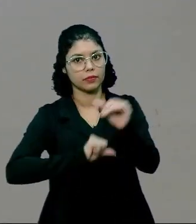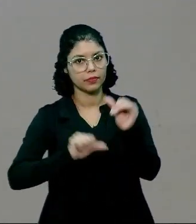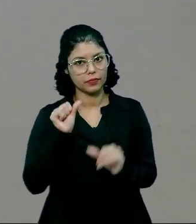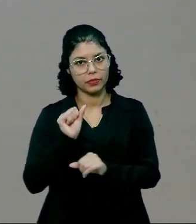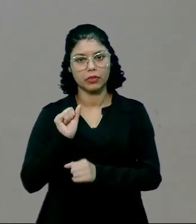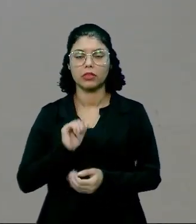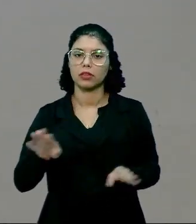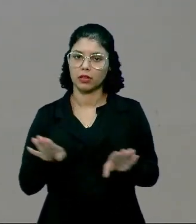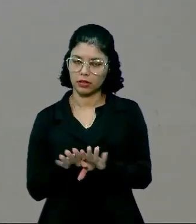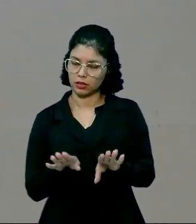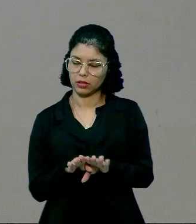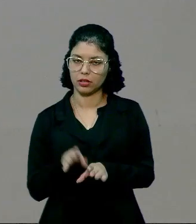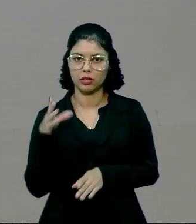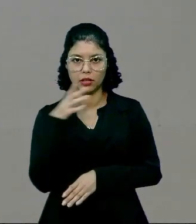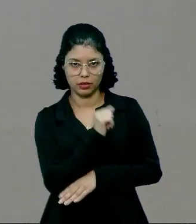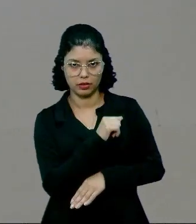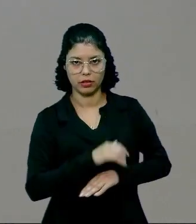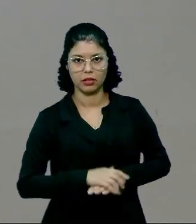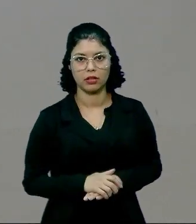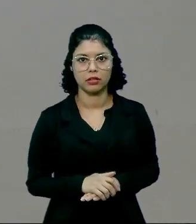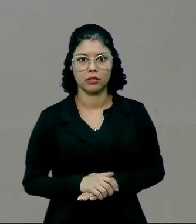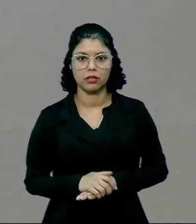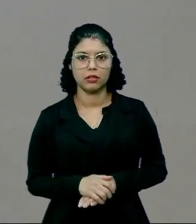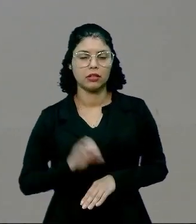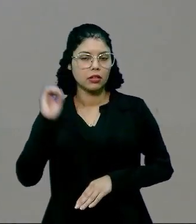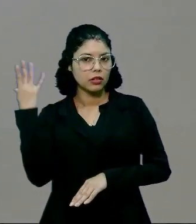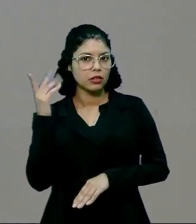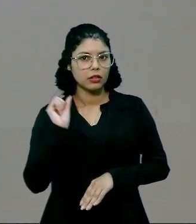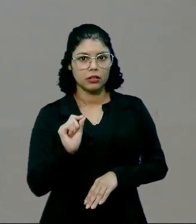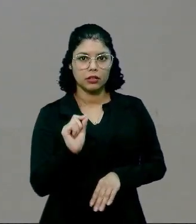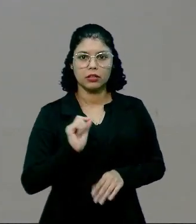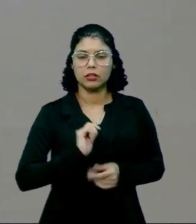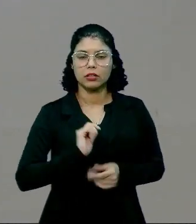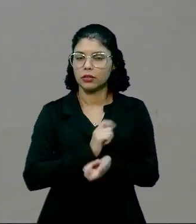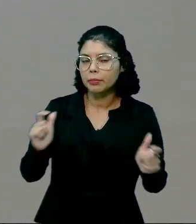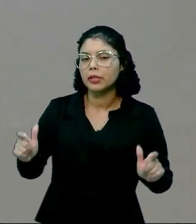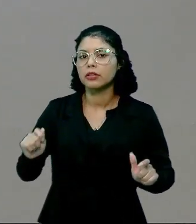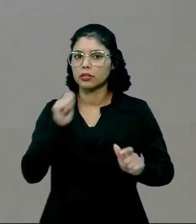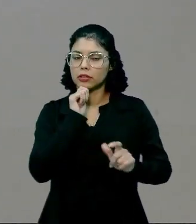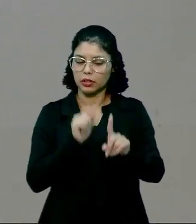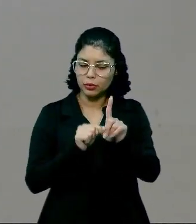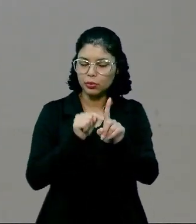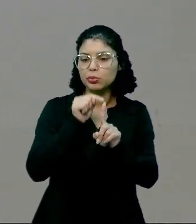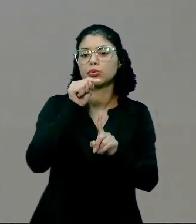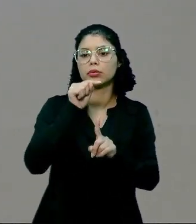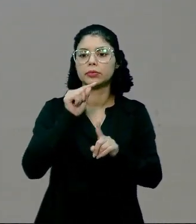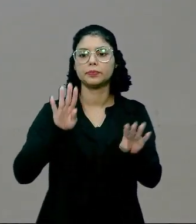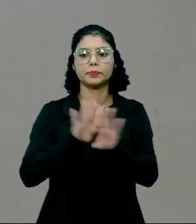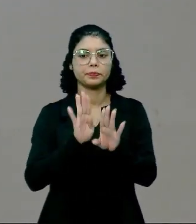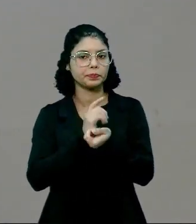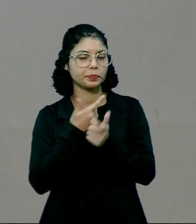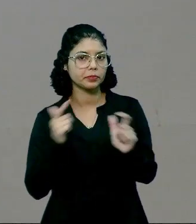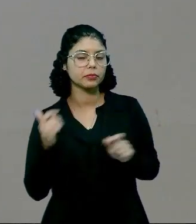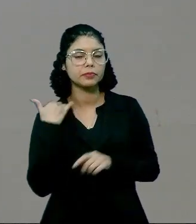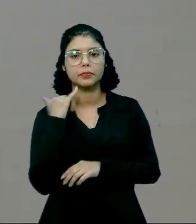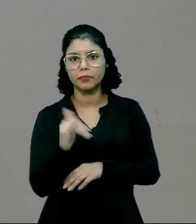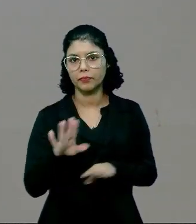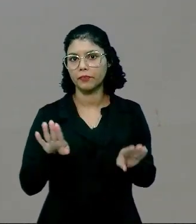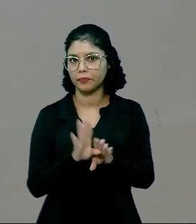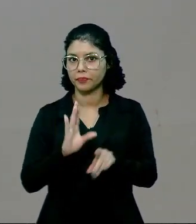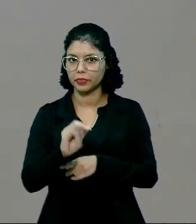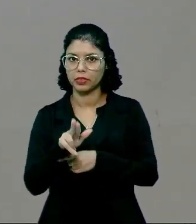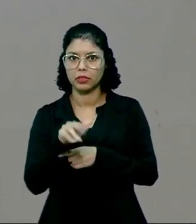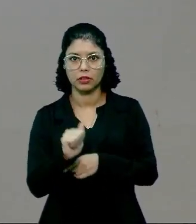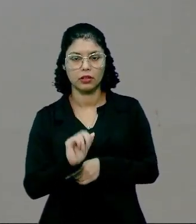de estado físico também de maneira mais rápida logo com o aumento da temperatura nós temos um aumento da energia cinética